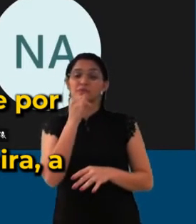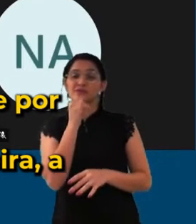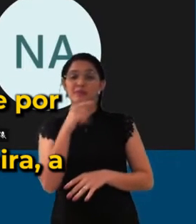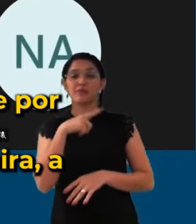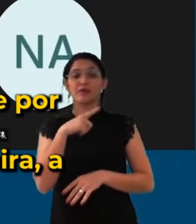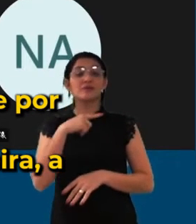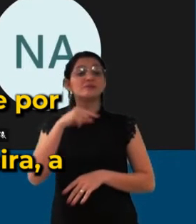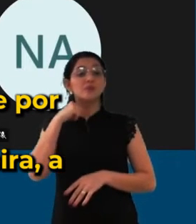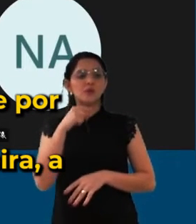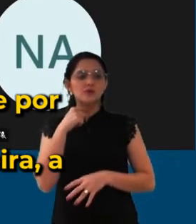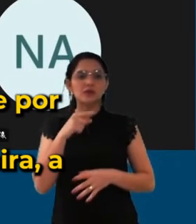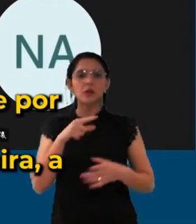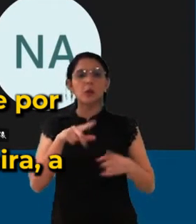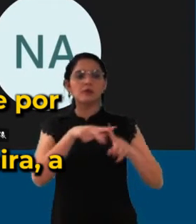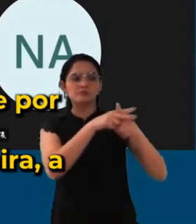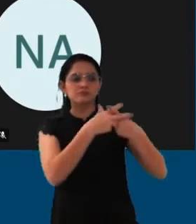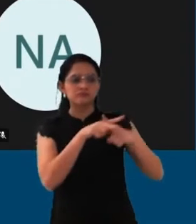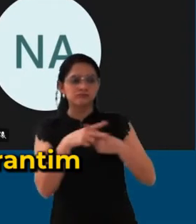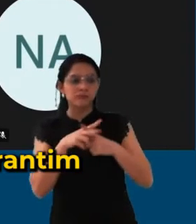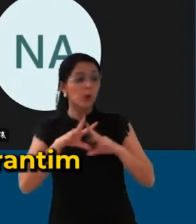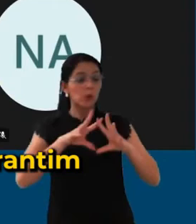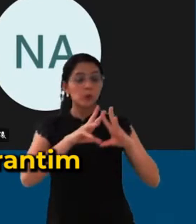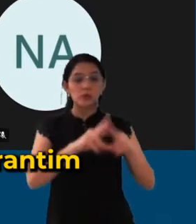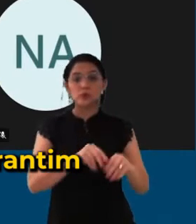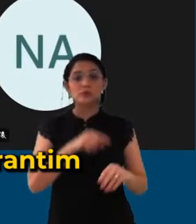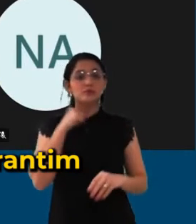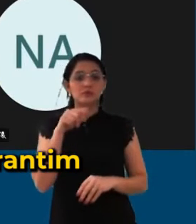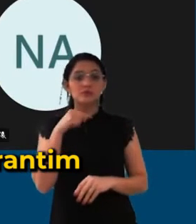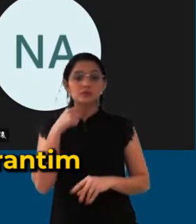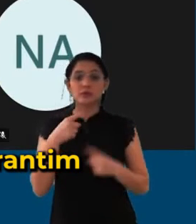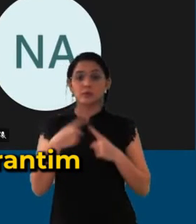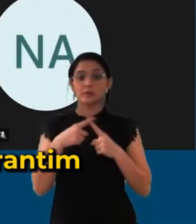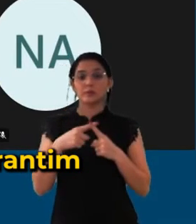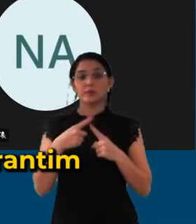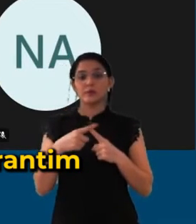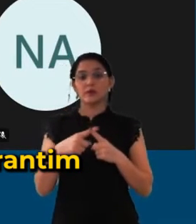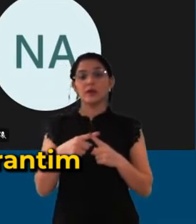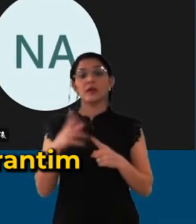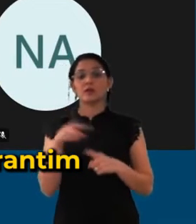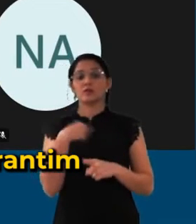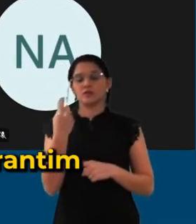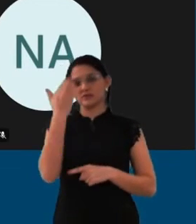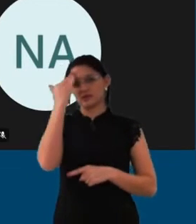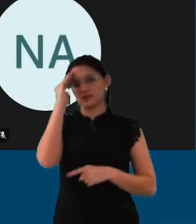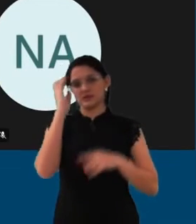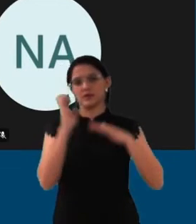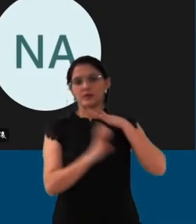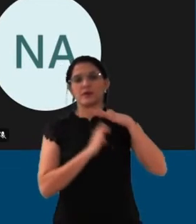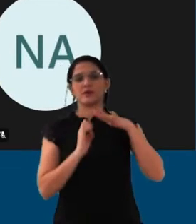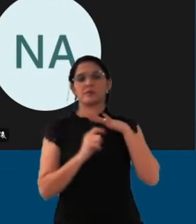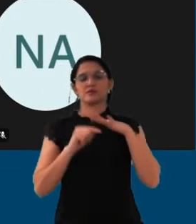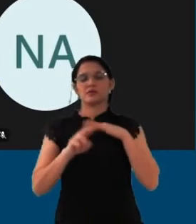né, a lavra. Quando a gente entendeu que para Votorantim não era mais